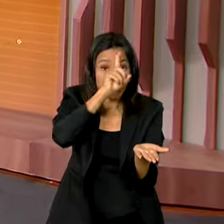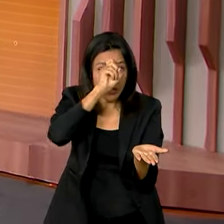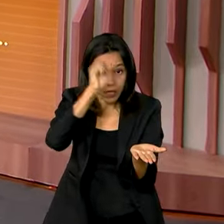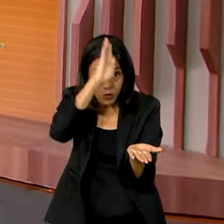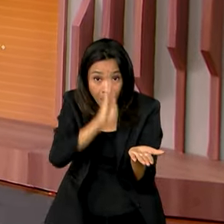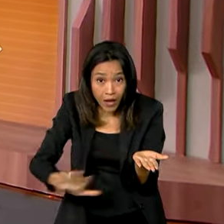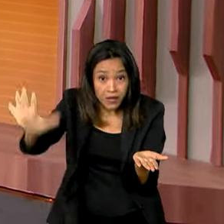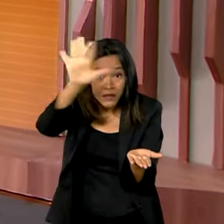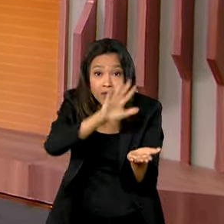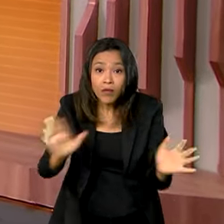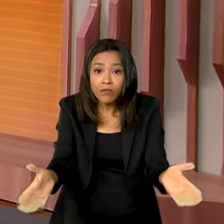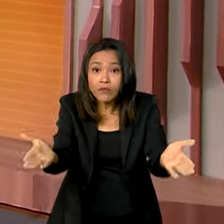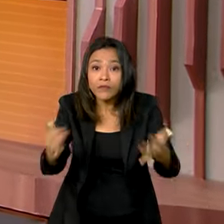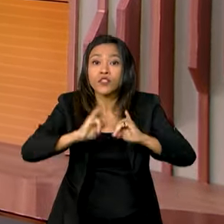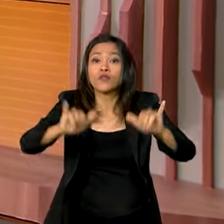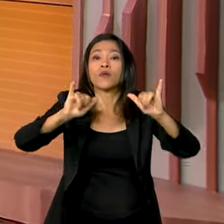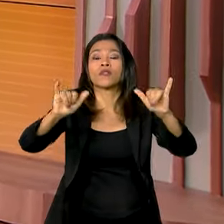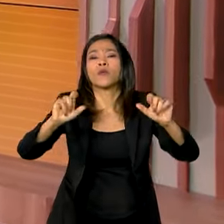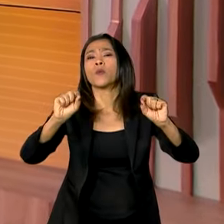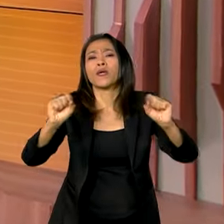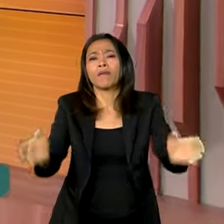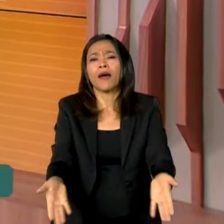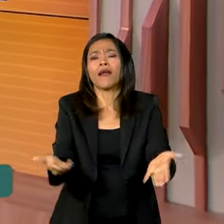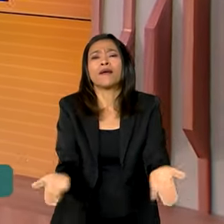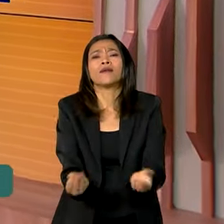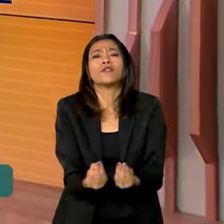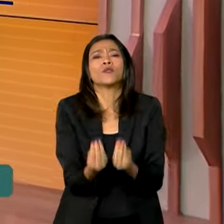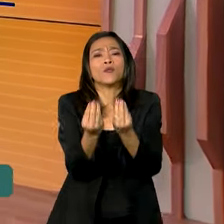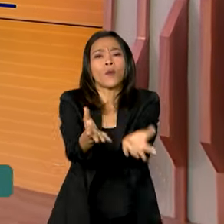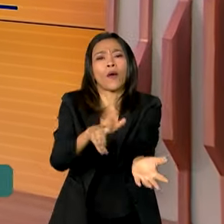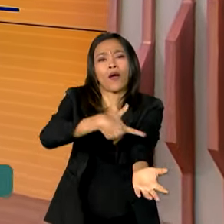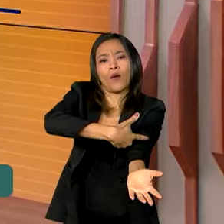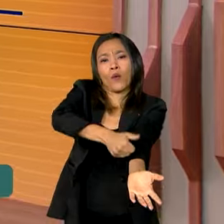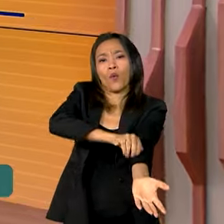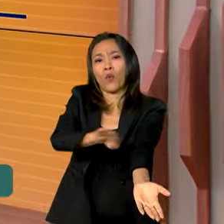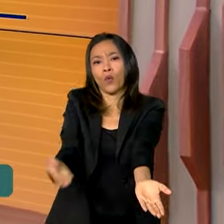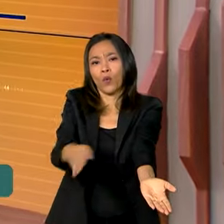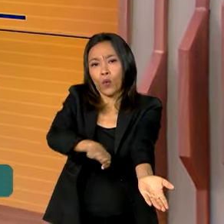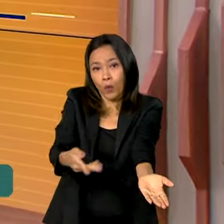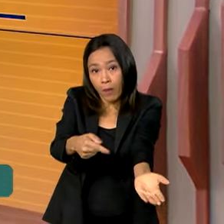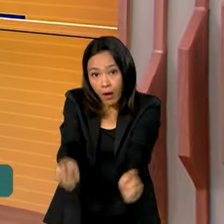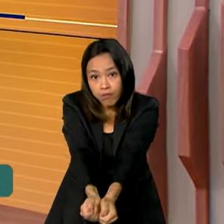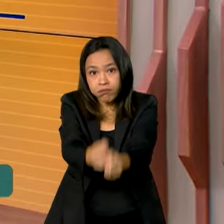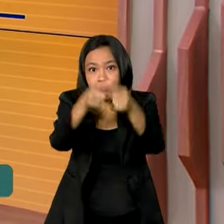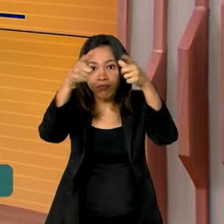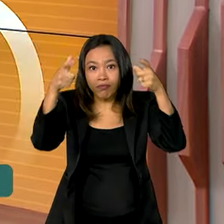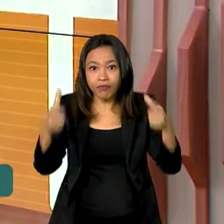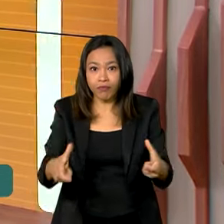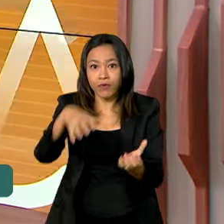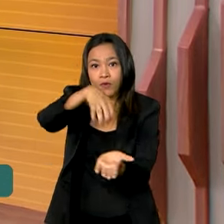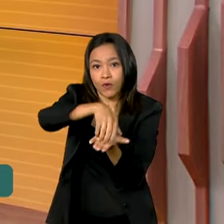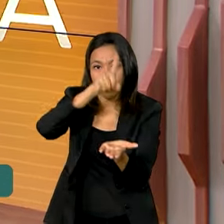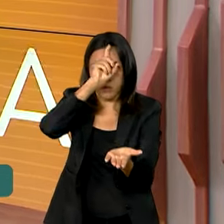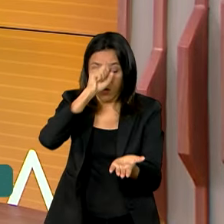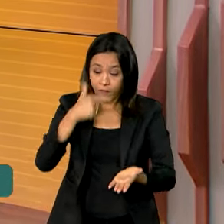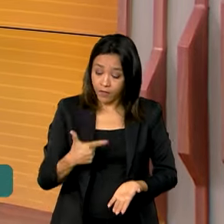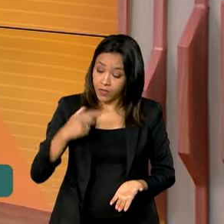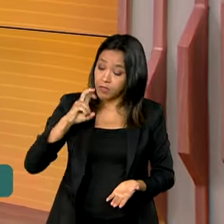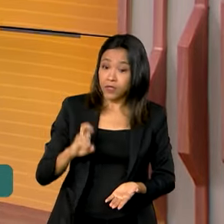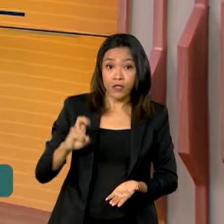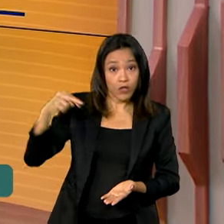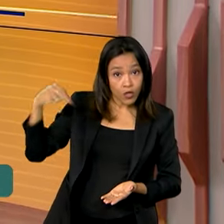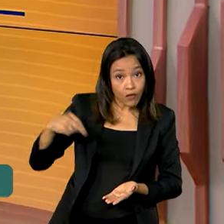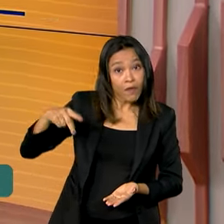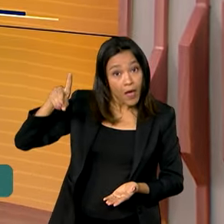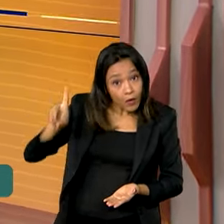realizando campanhas para incentivar a doação de sangue e aumentar os estoques. 25 de novembro marca o Dia Nacional